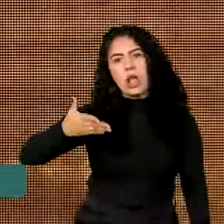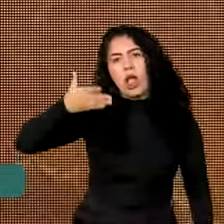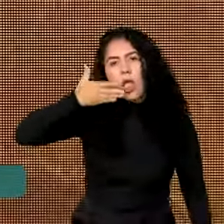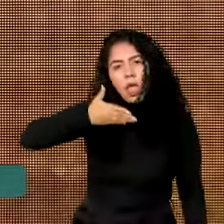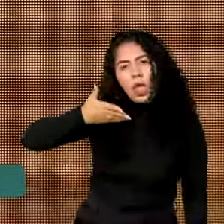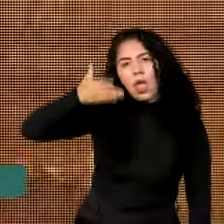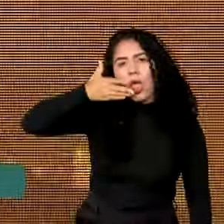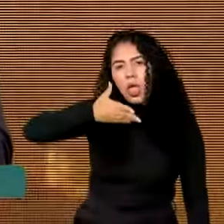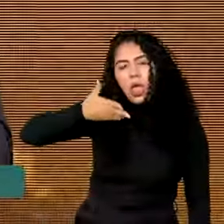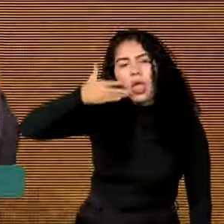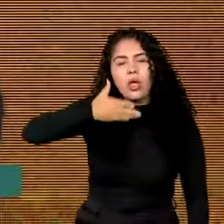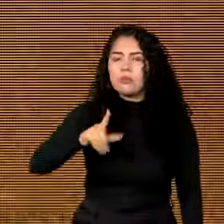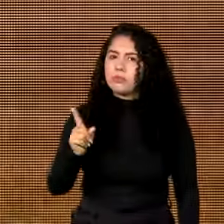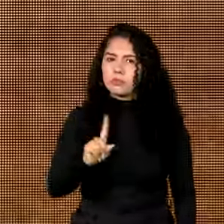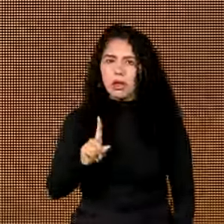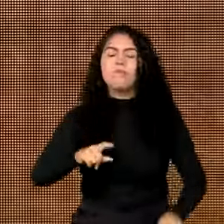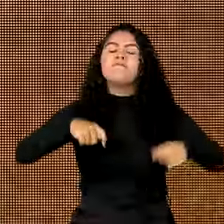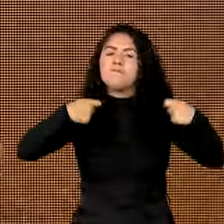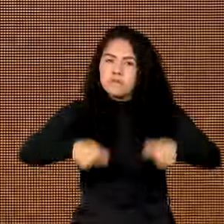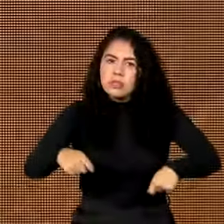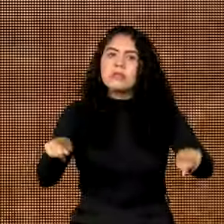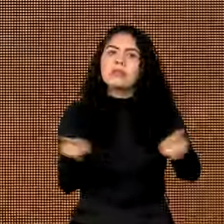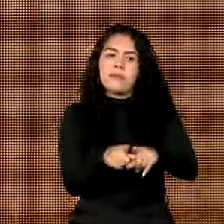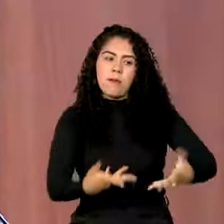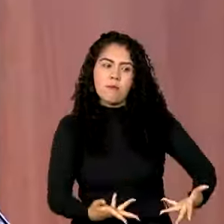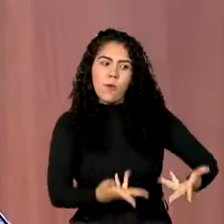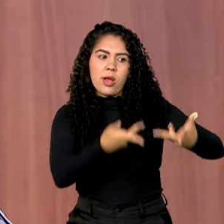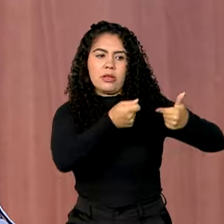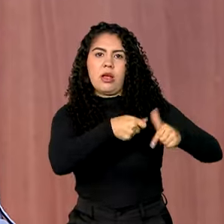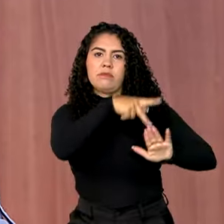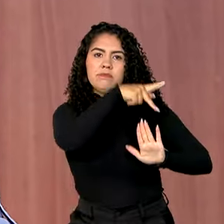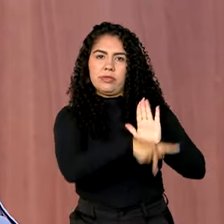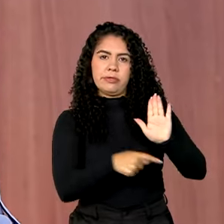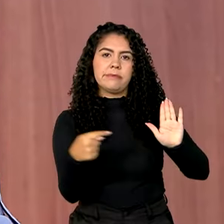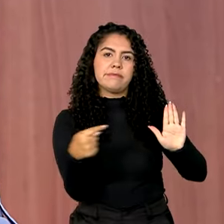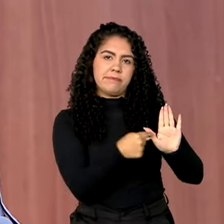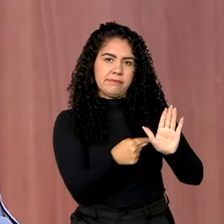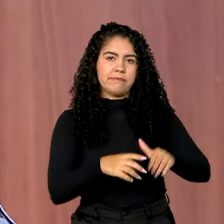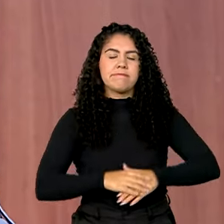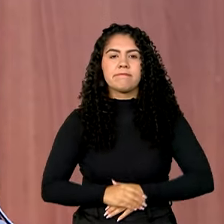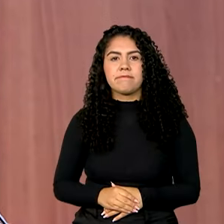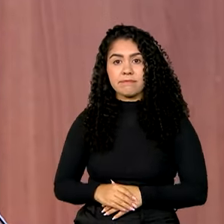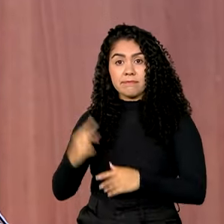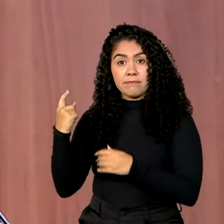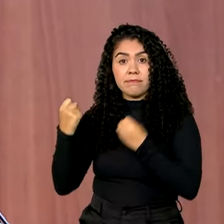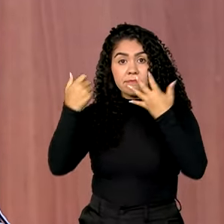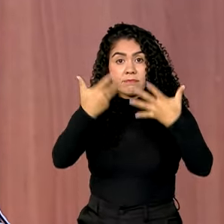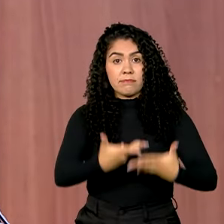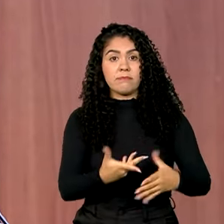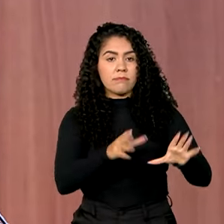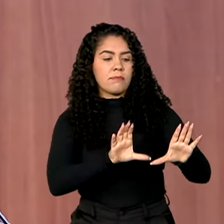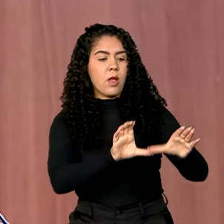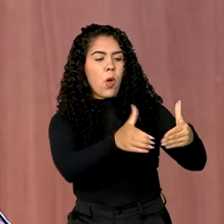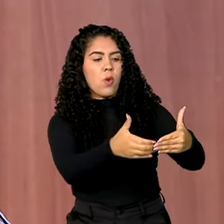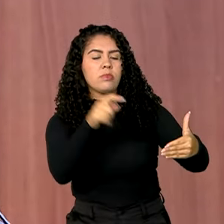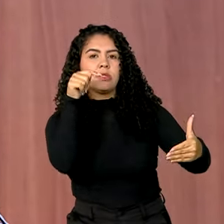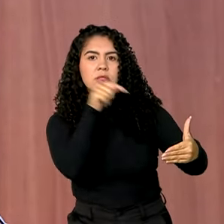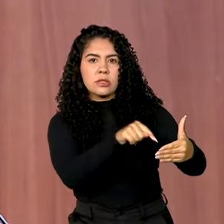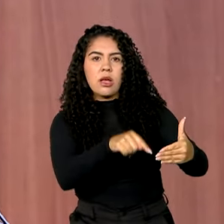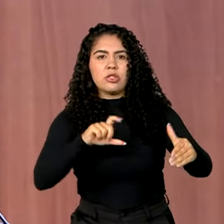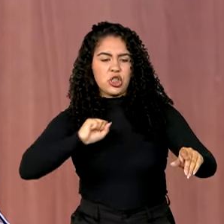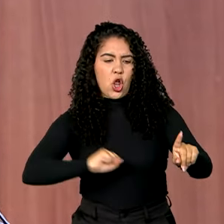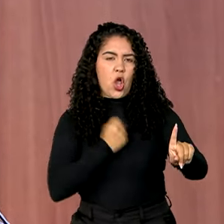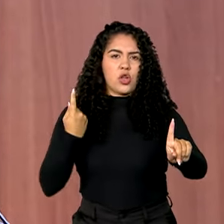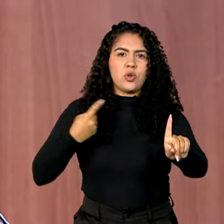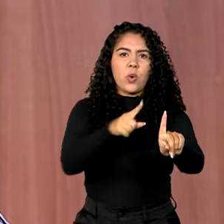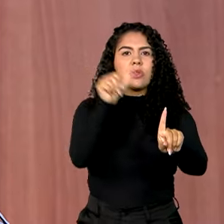acontecer, é a qualidade do projeto. A Comissão de Anistia julgou neste mês de outubro mais